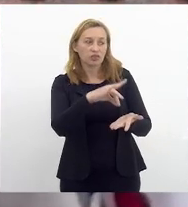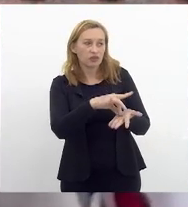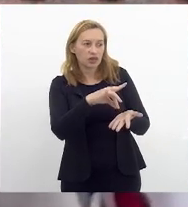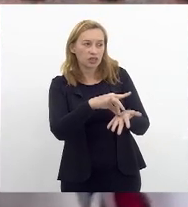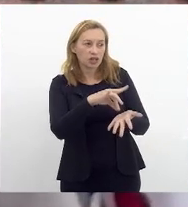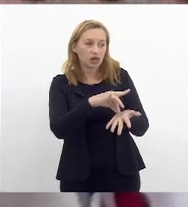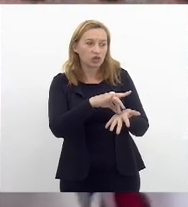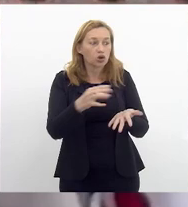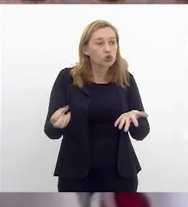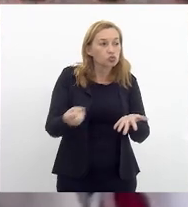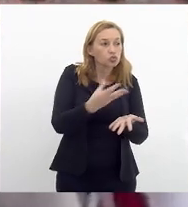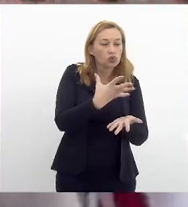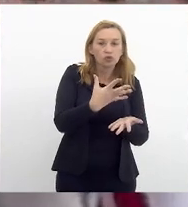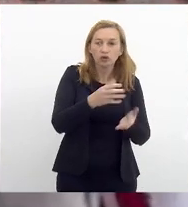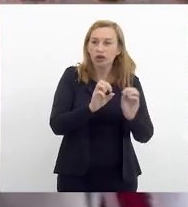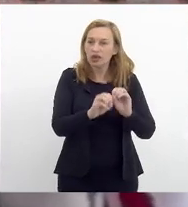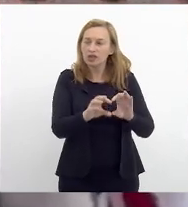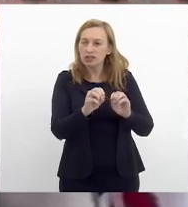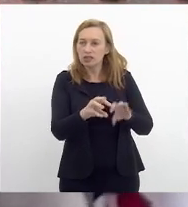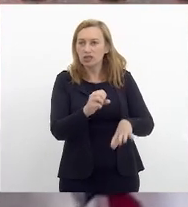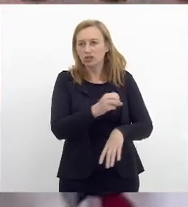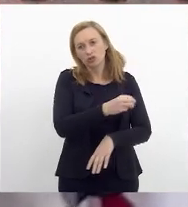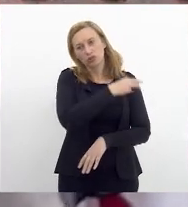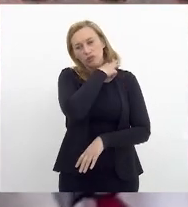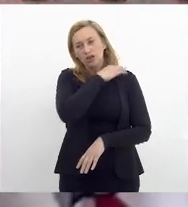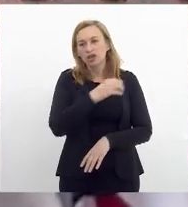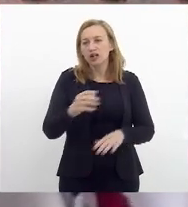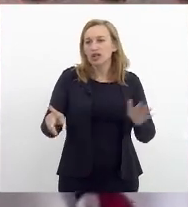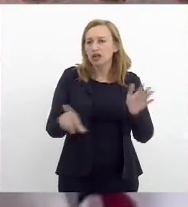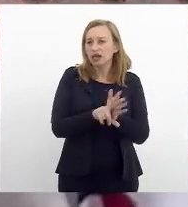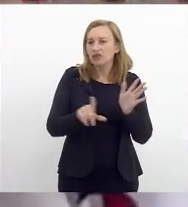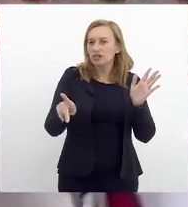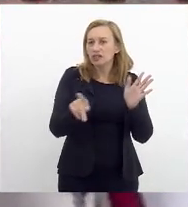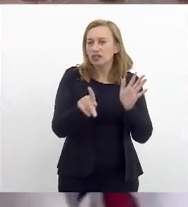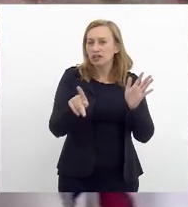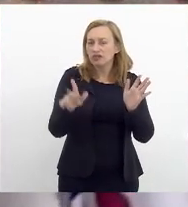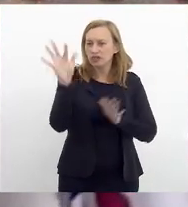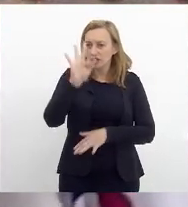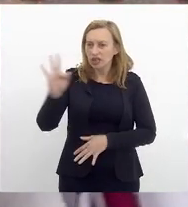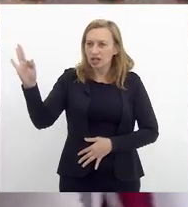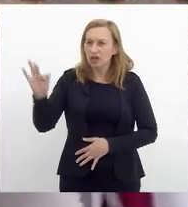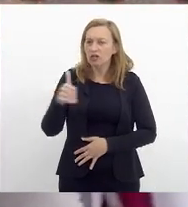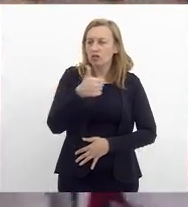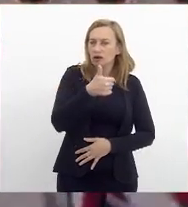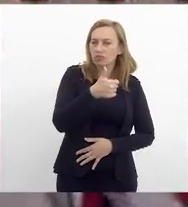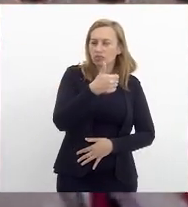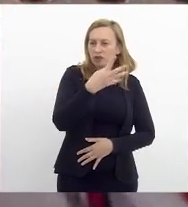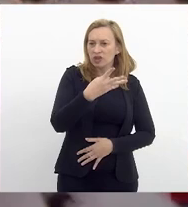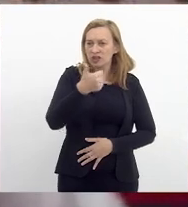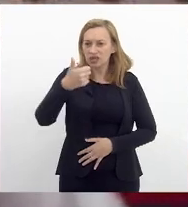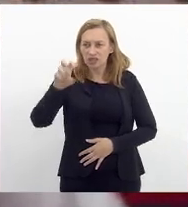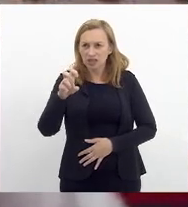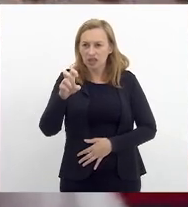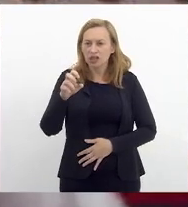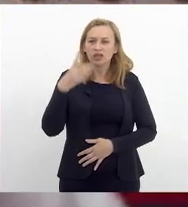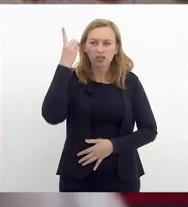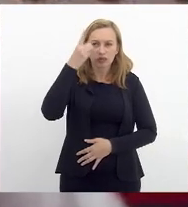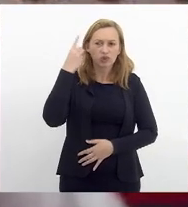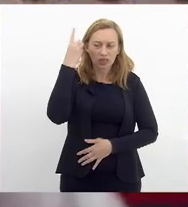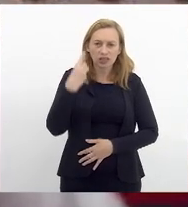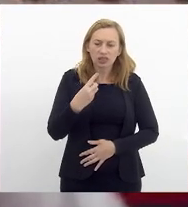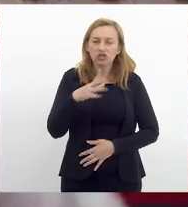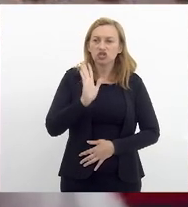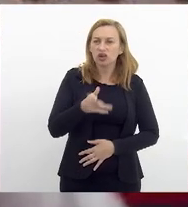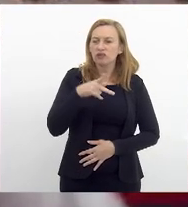do novo ensino médio, Lei Federal 13.415, de 2017. Como a deputada Dani